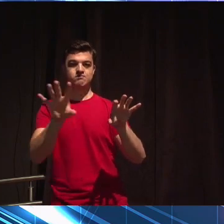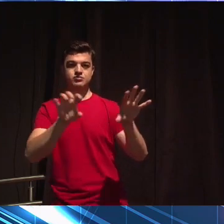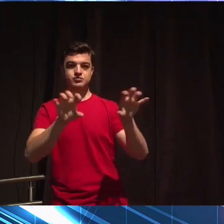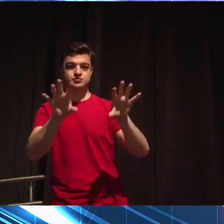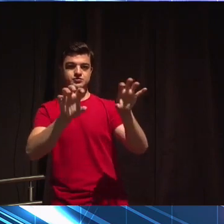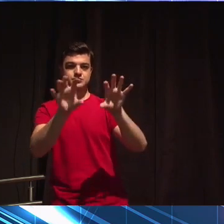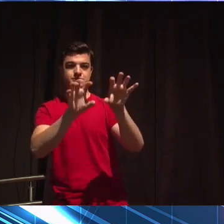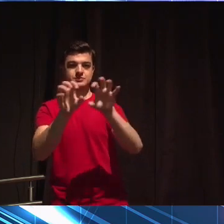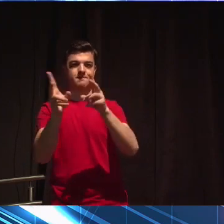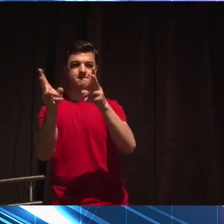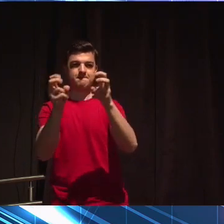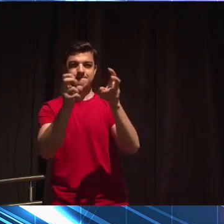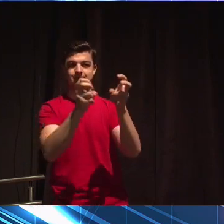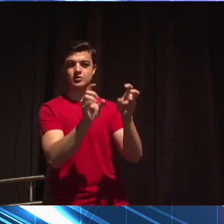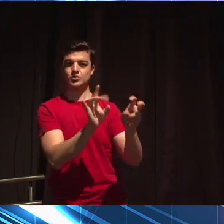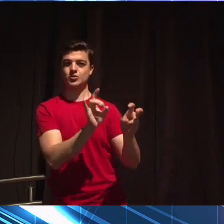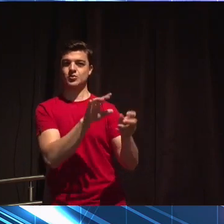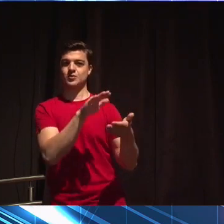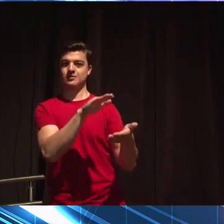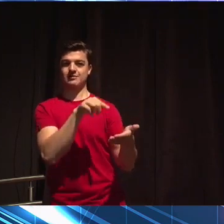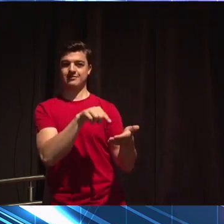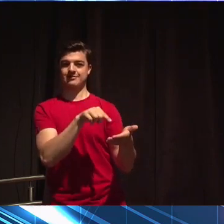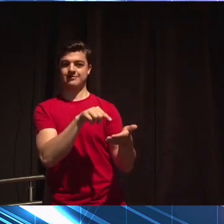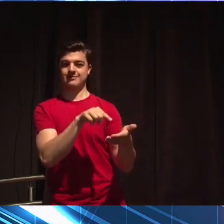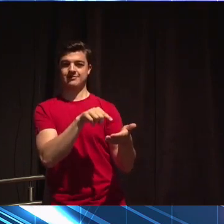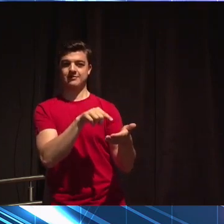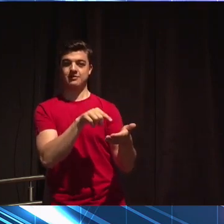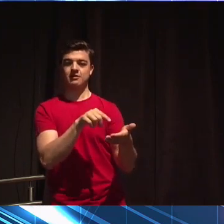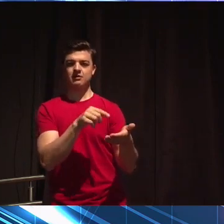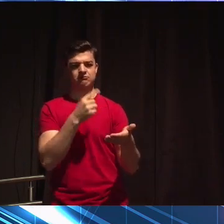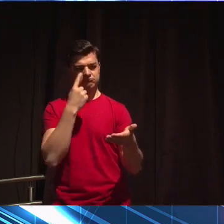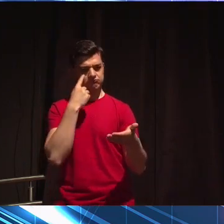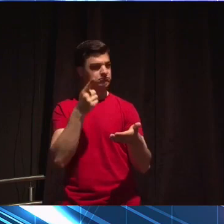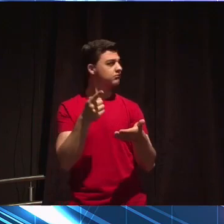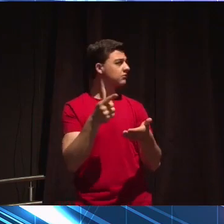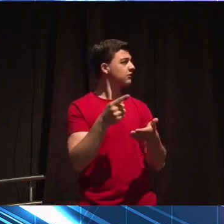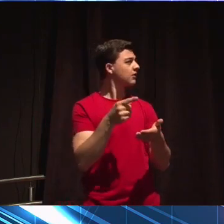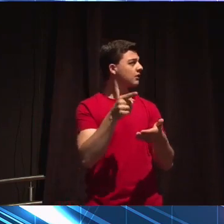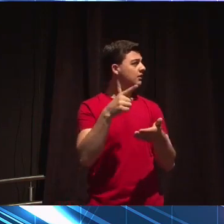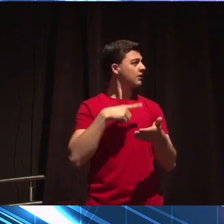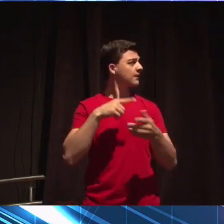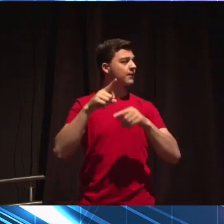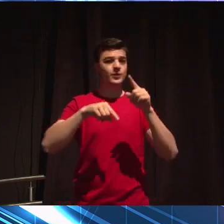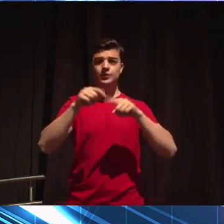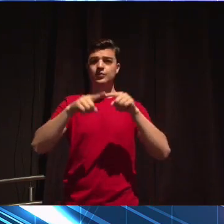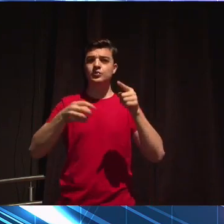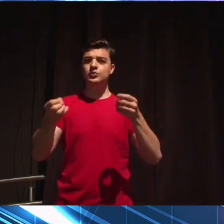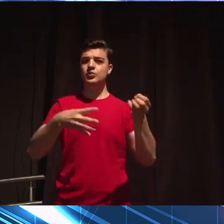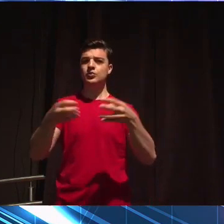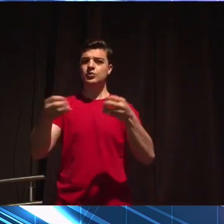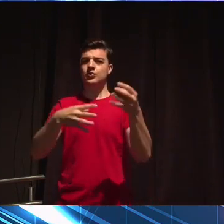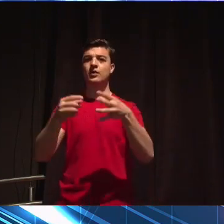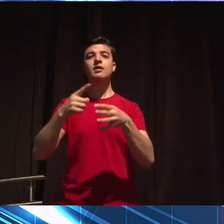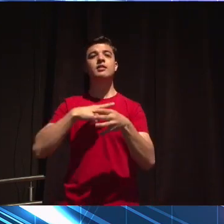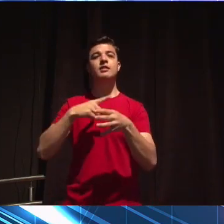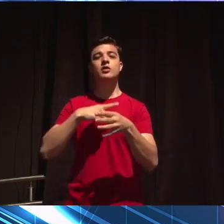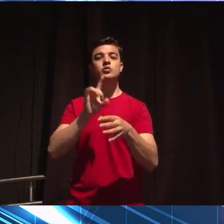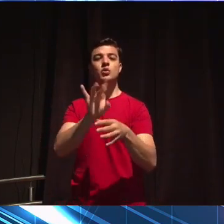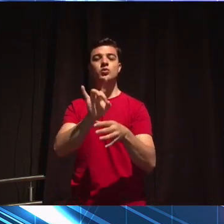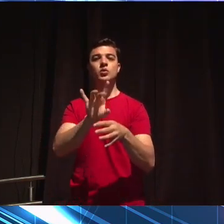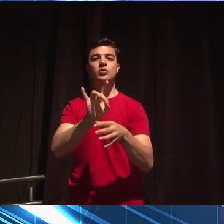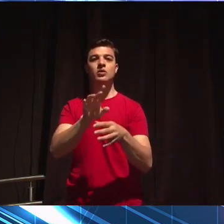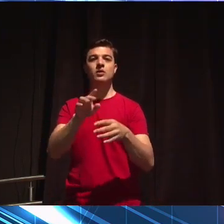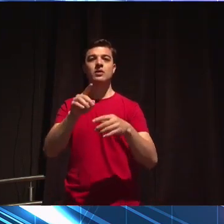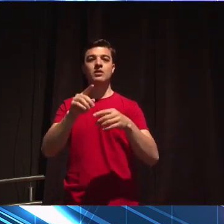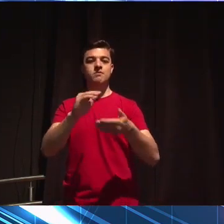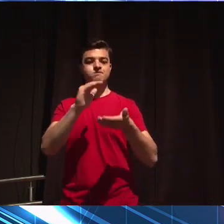últimos tempos, vocês vão perceber que todos os produtos começaram a ter esse sensor. E, além de ter sensor, eles começaram a ter algum tipo de capacidade de